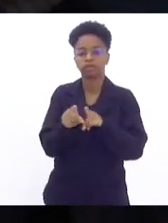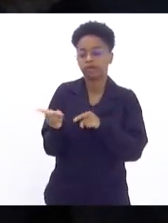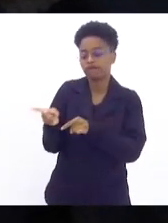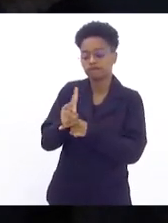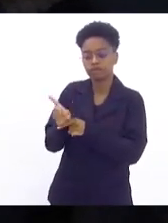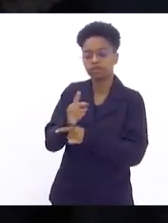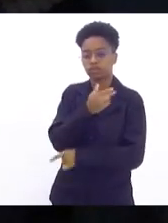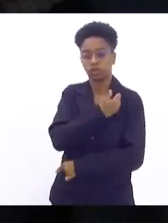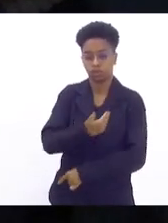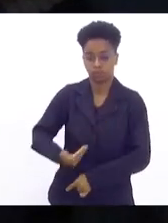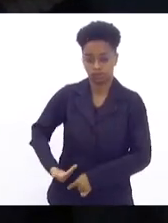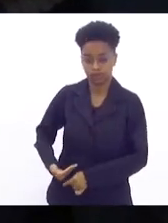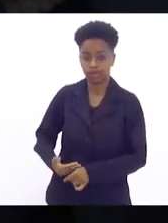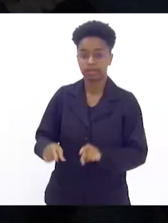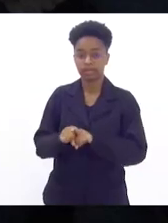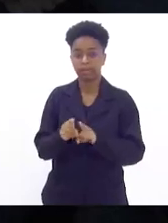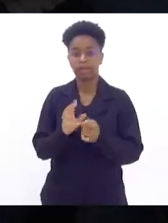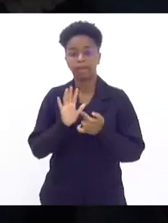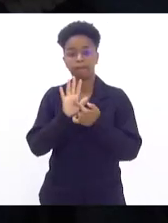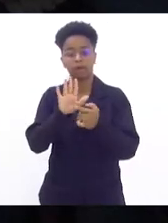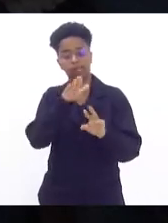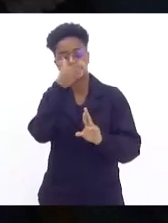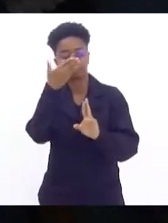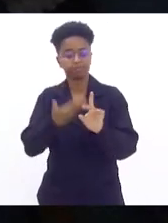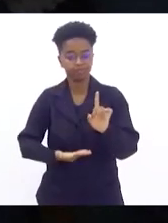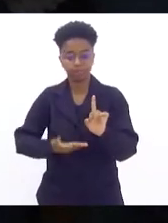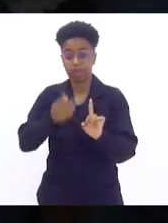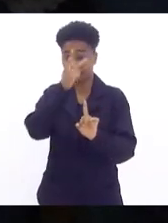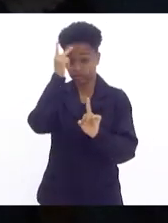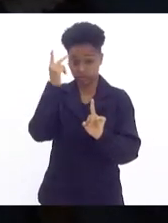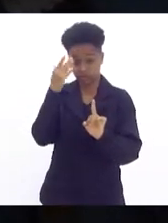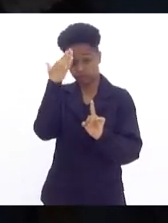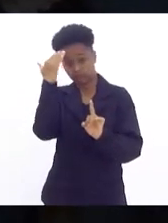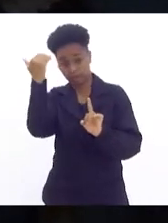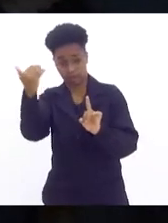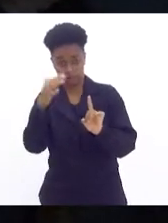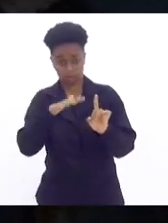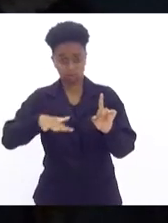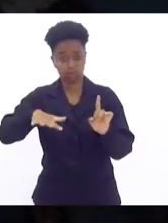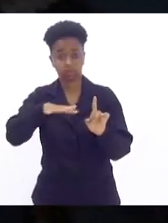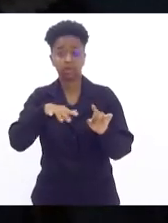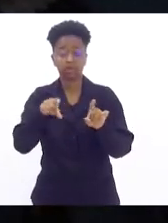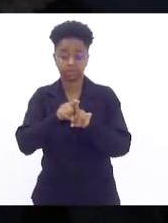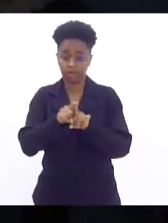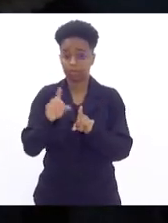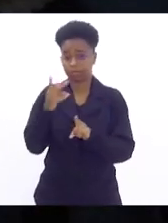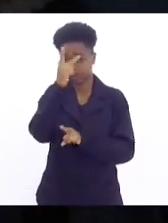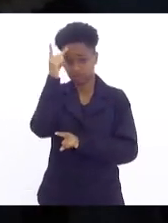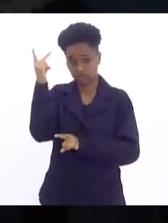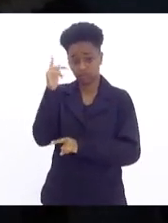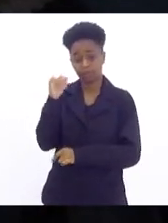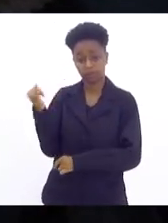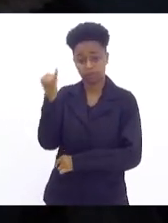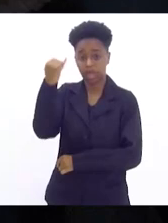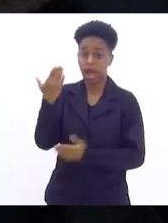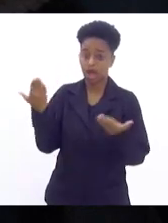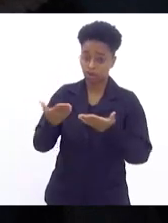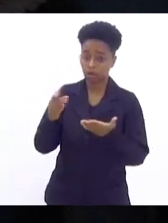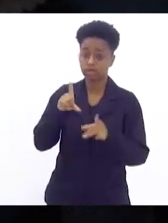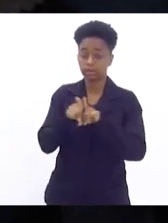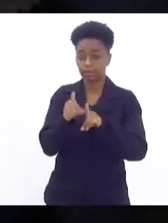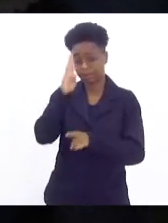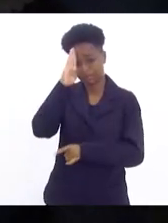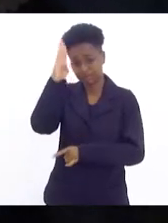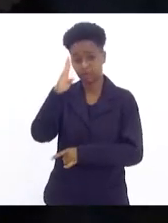assim o reconhecimento a personalidades públicas e nesse mês em específico ao povo de axé ao povo de